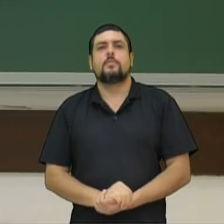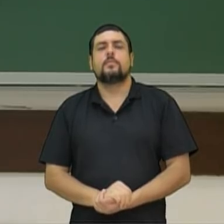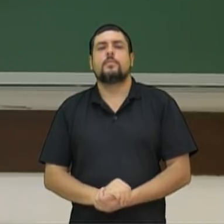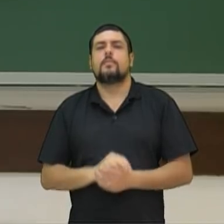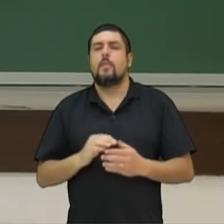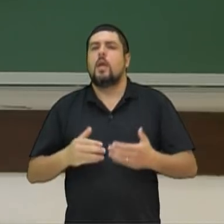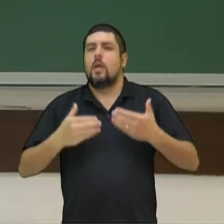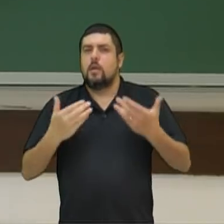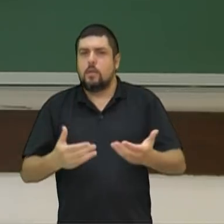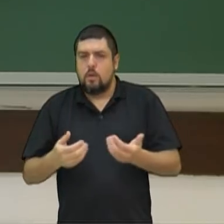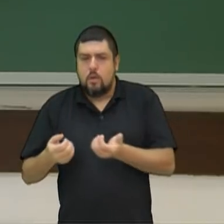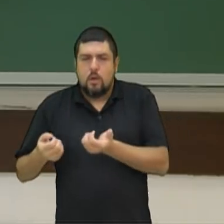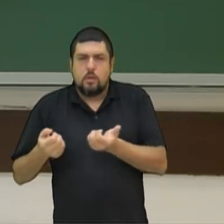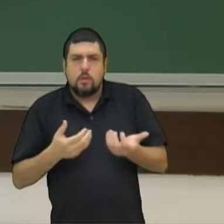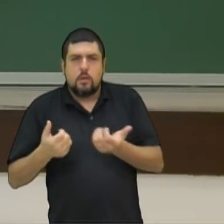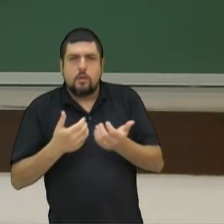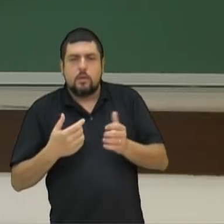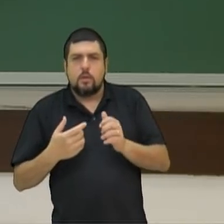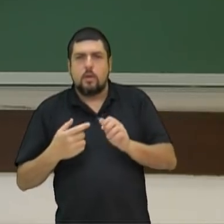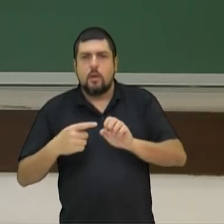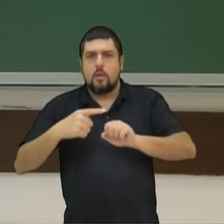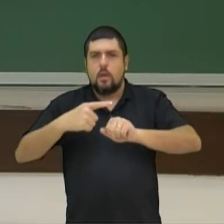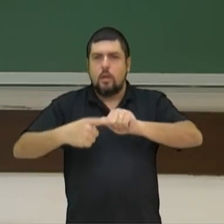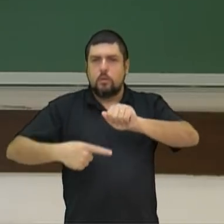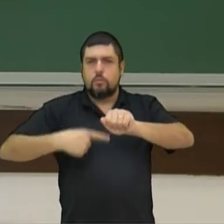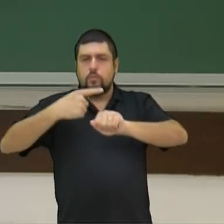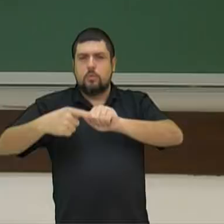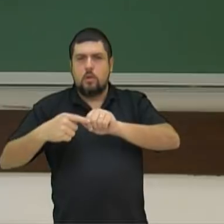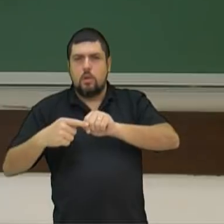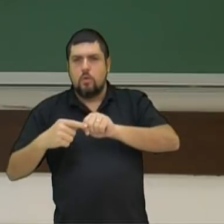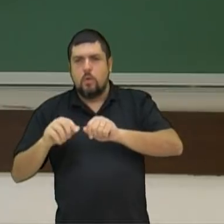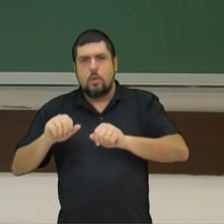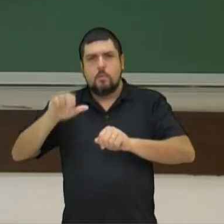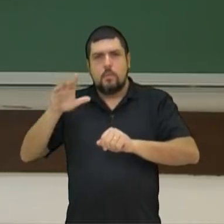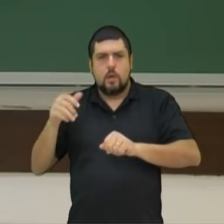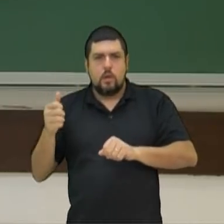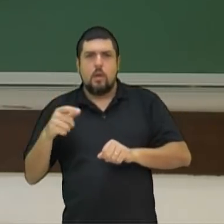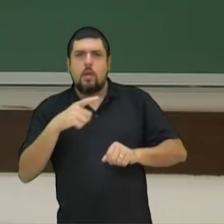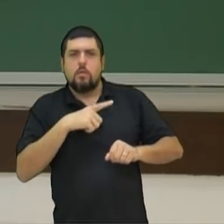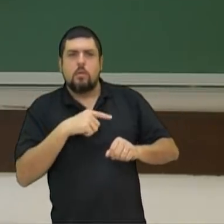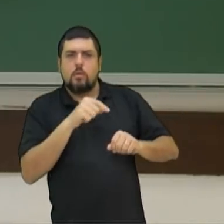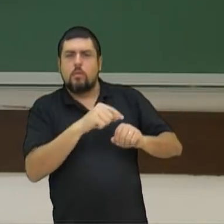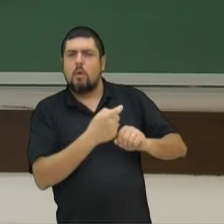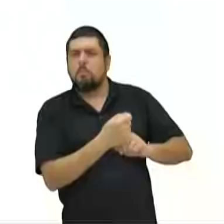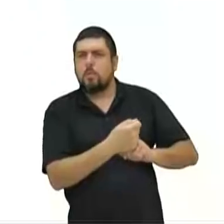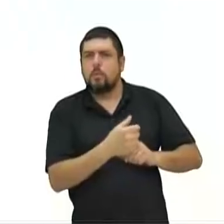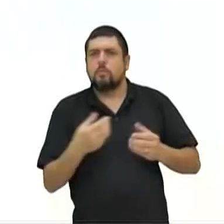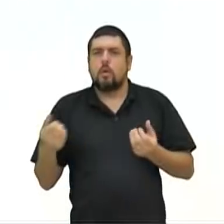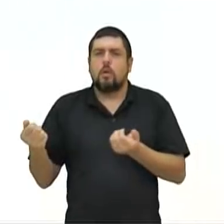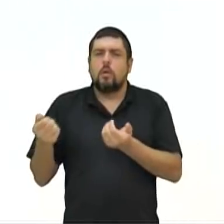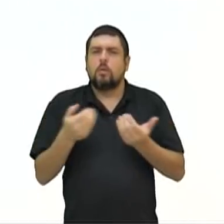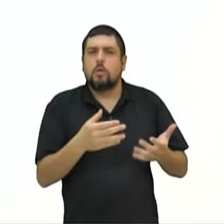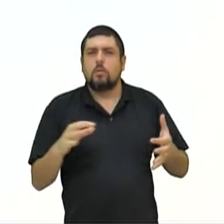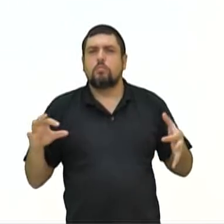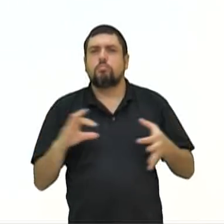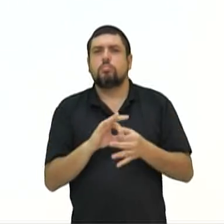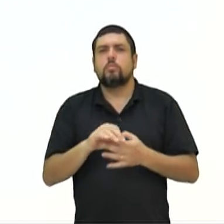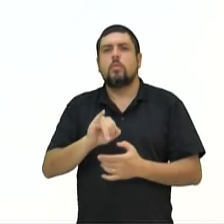Meninada, doação de elétrons. Um tem a mais, deu para o outro os seus elétrons. Ligação